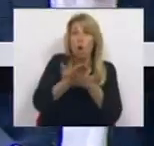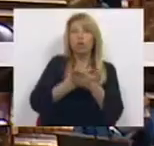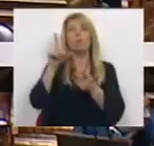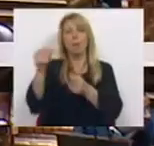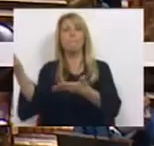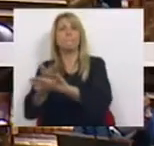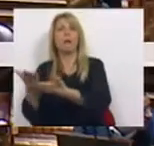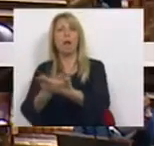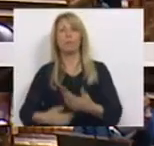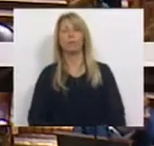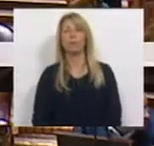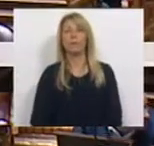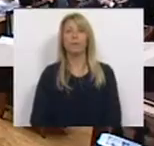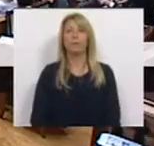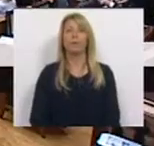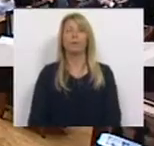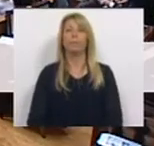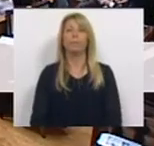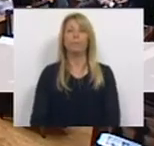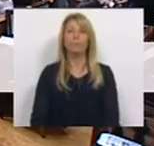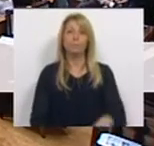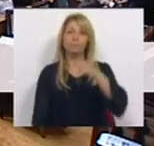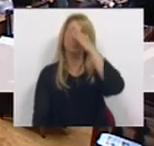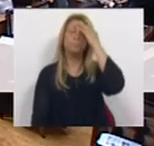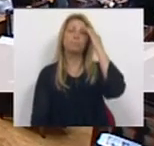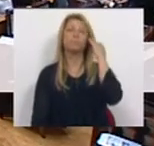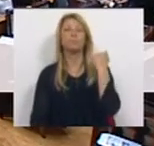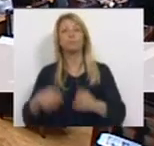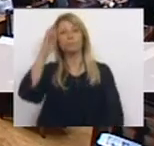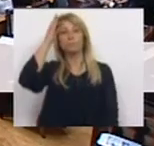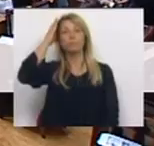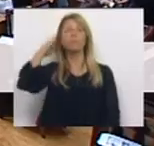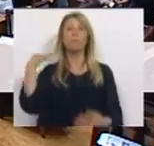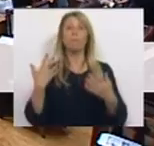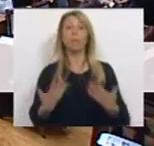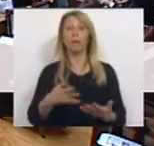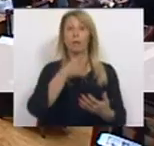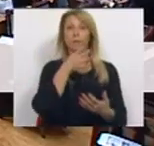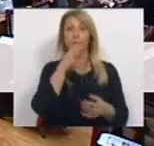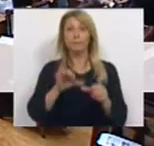Tem agora a palavra.